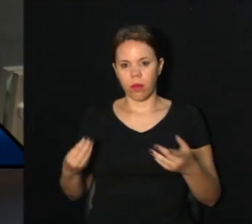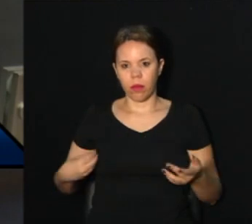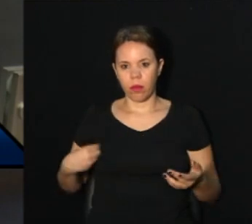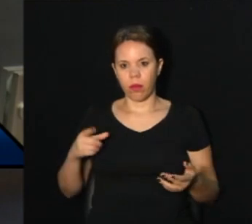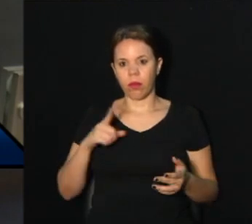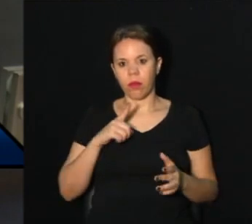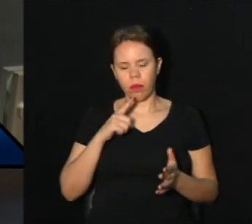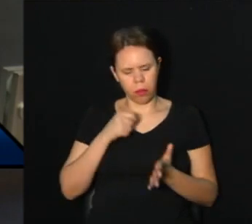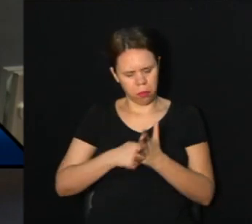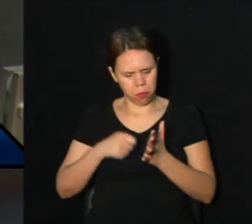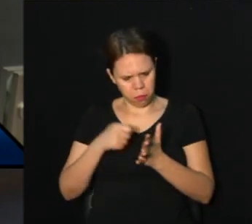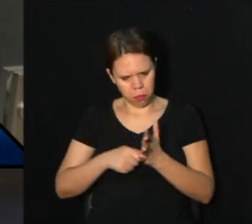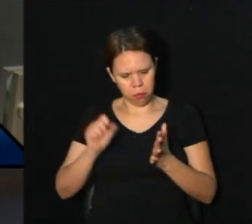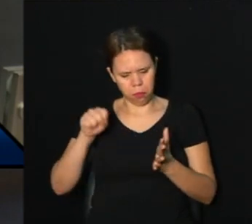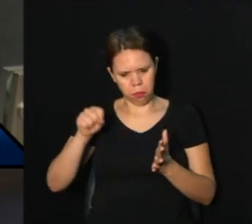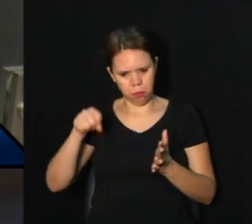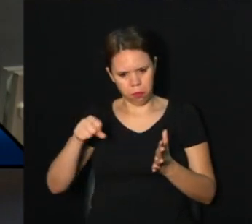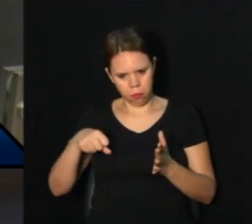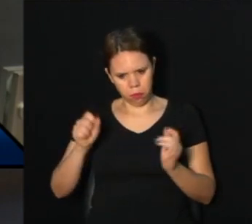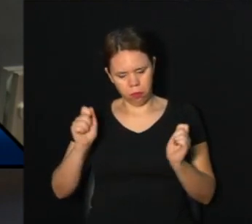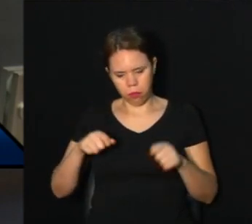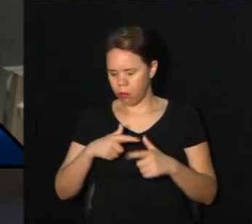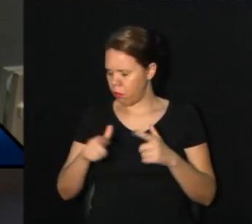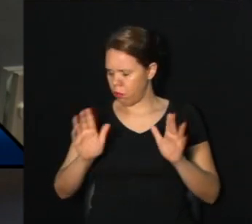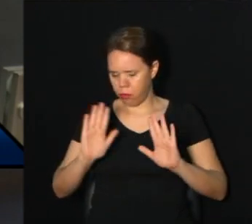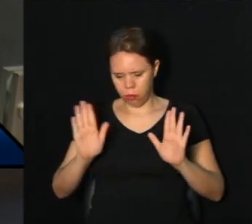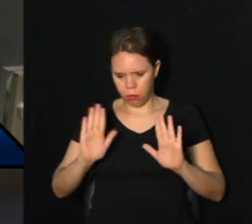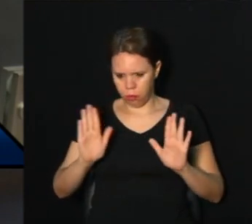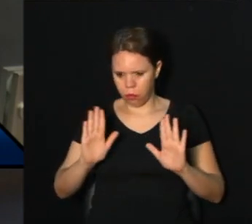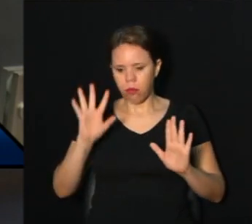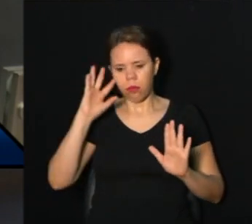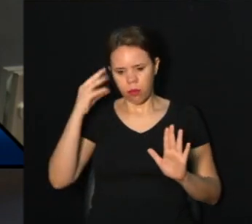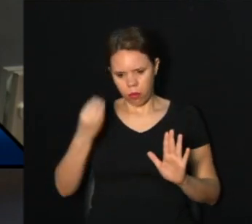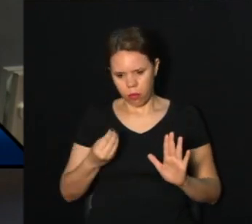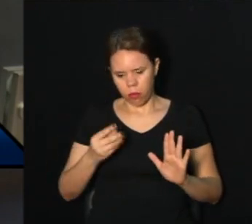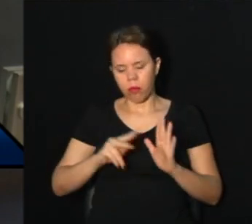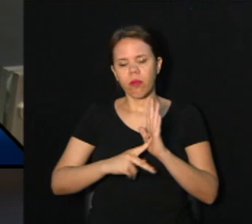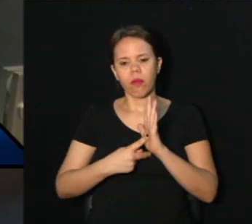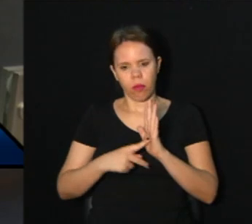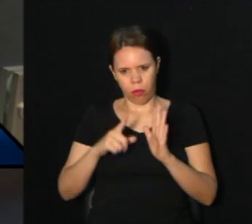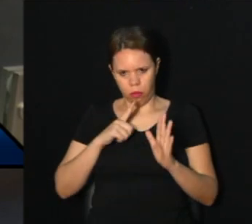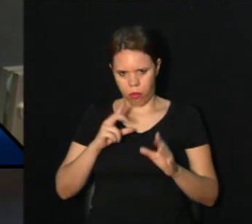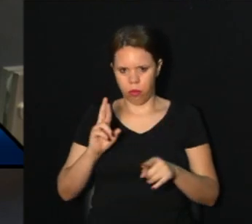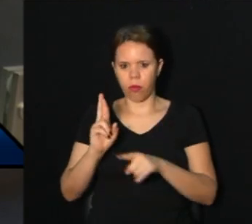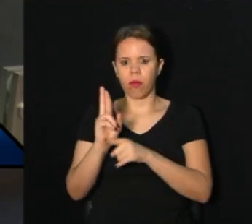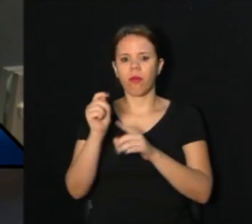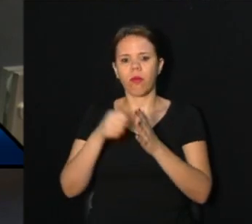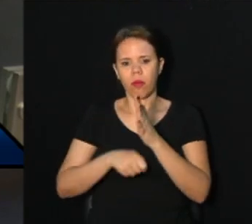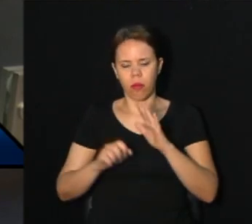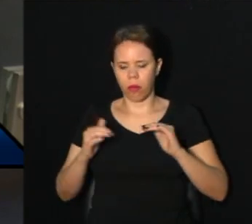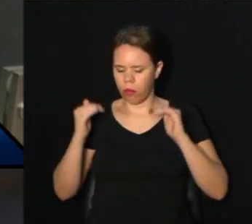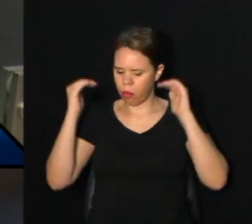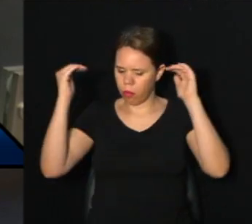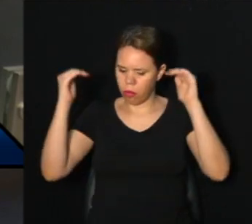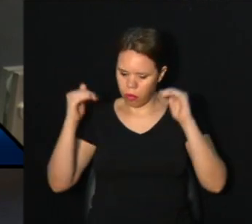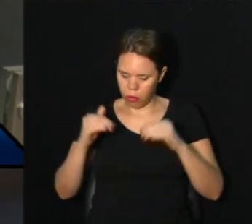suas reivindicações. Sem nenhum problema. Entendo que o sindicato tem a representatividade maior. Agora, os